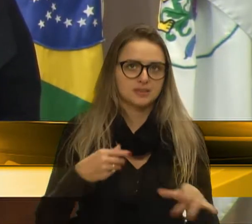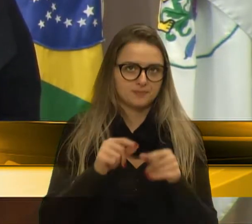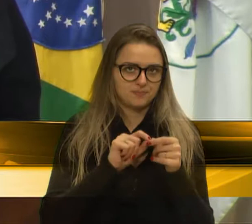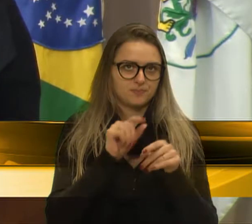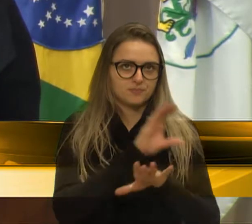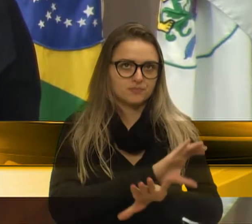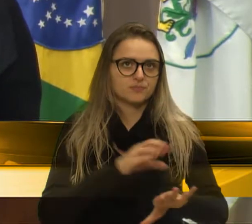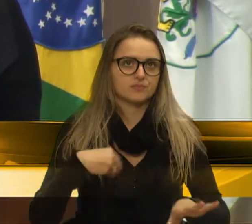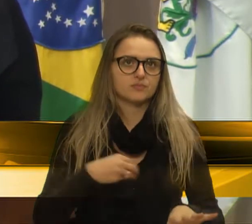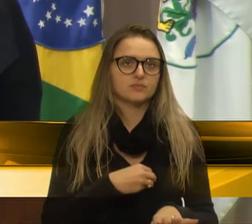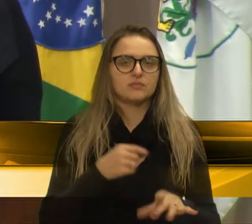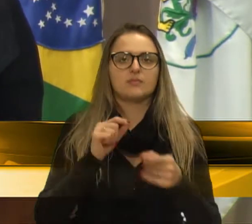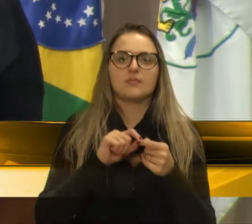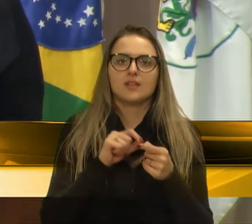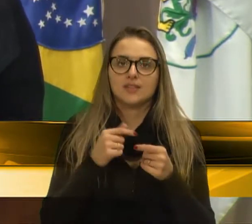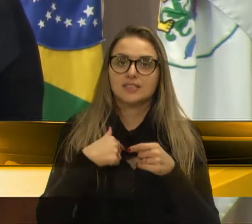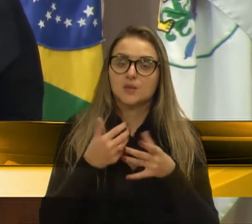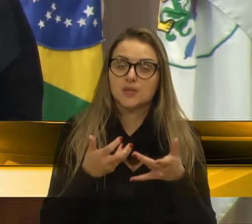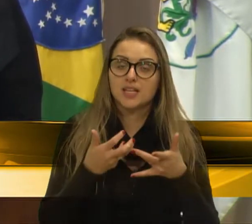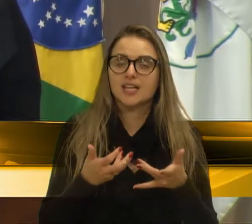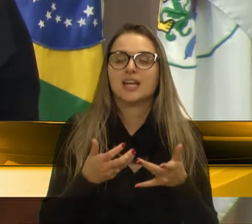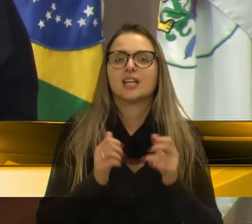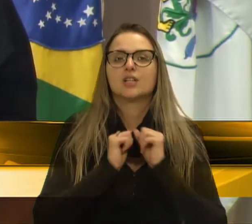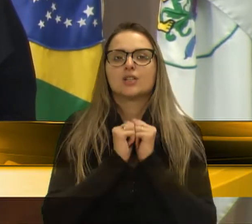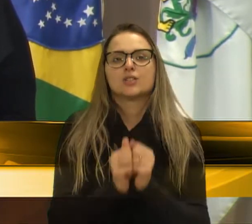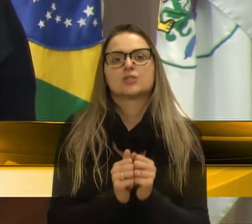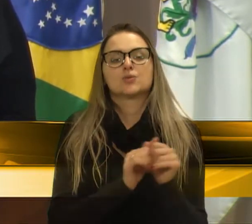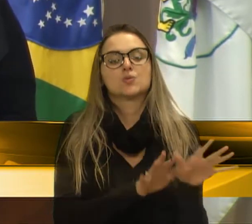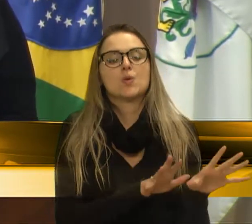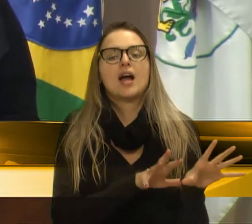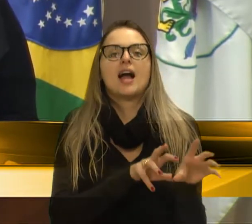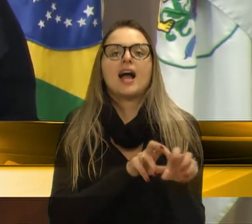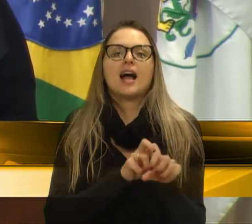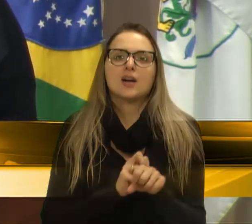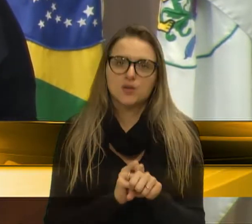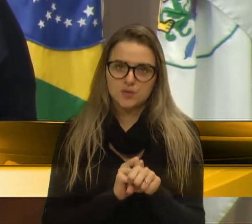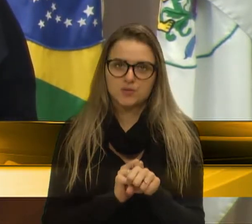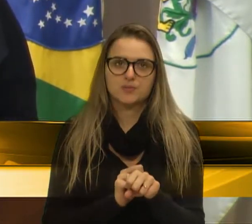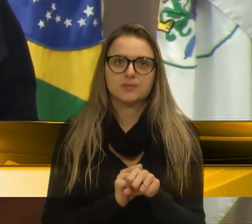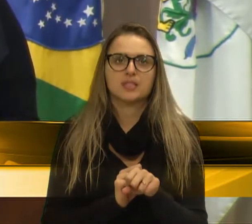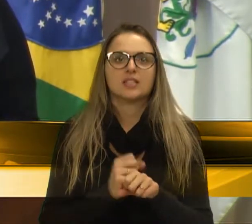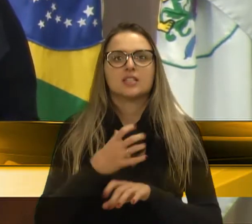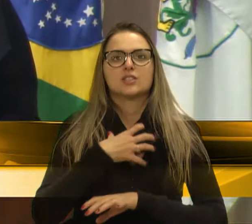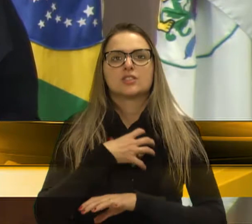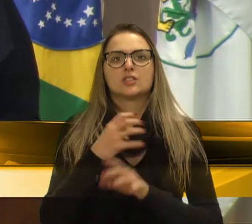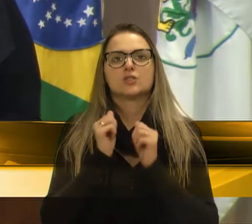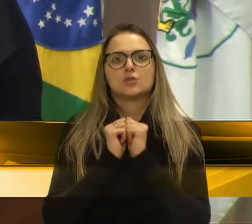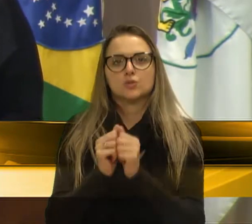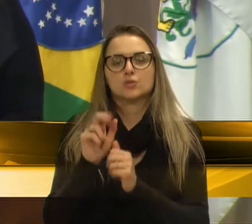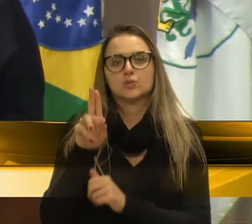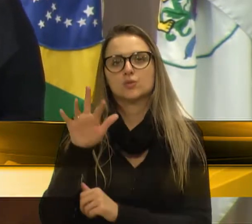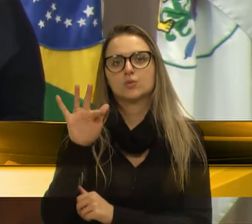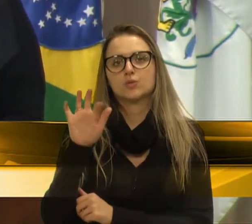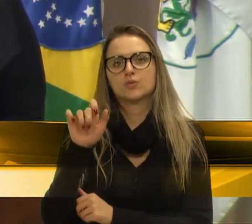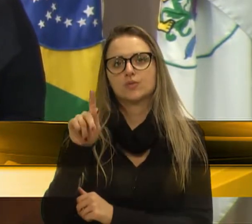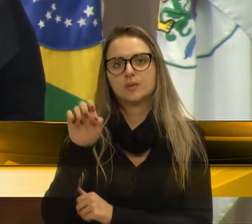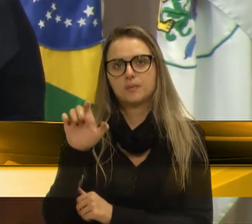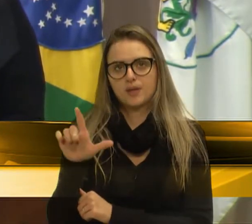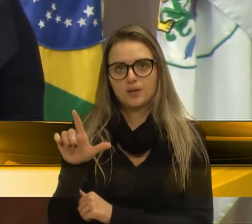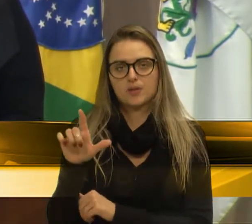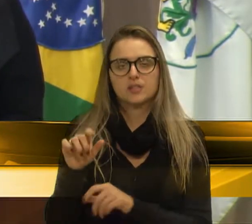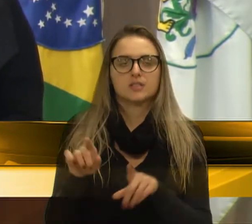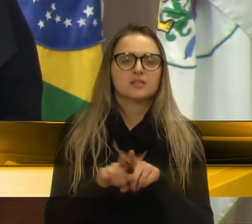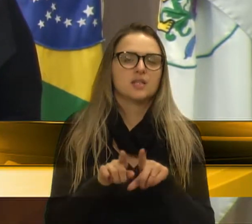ter vontade de acolhê-los da mesma forma que eu fui acolhida também enquanto estudante lá na UFPEL, buscando sempre